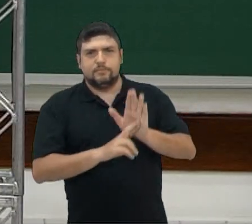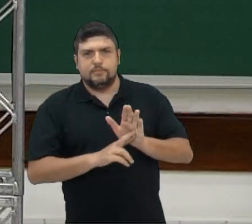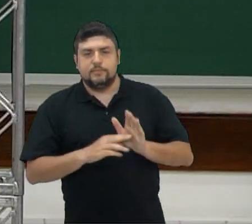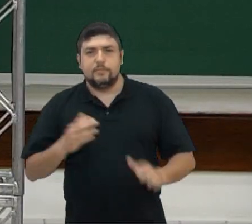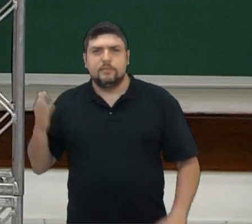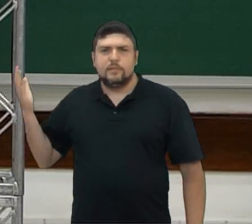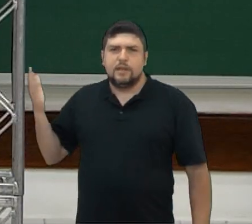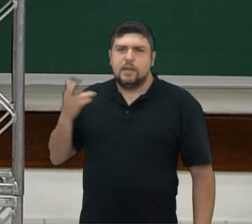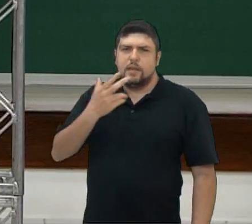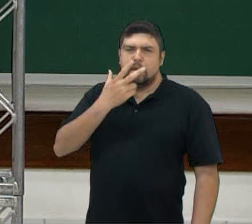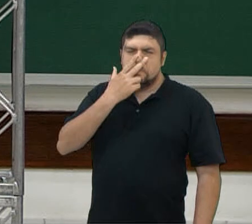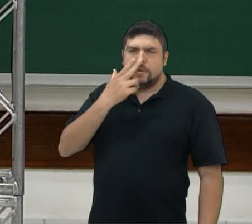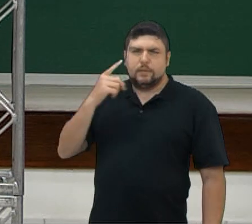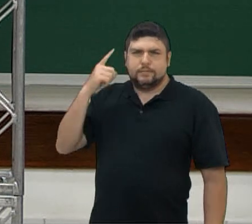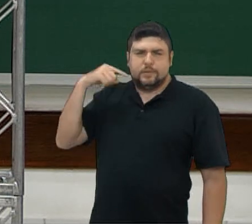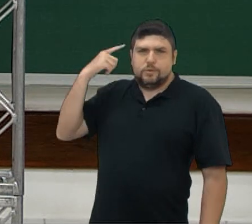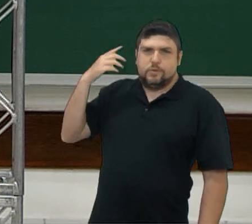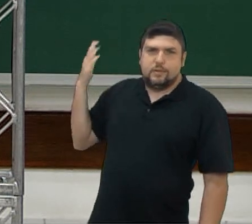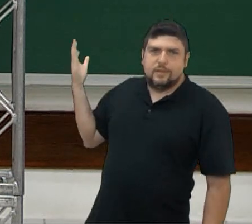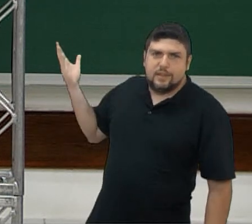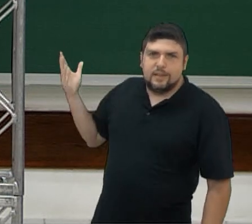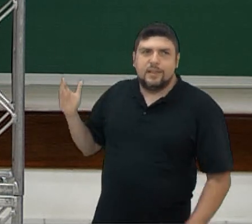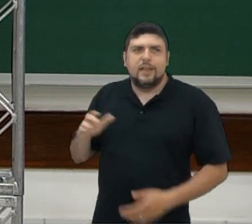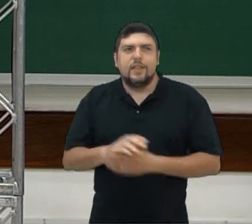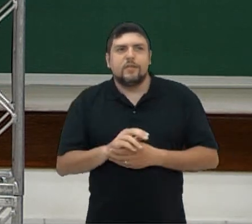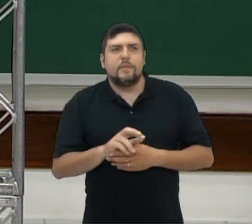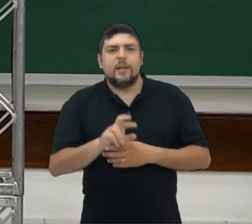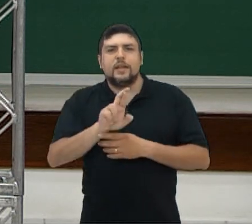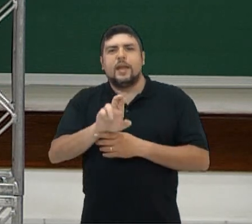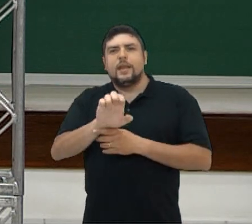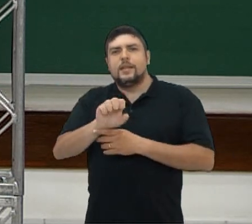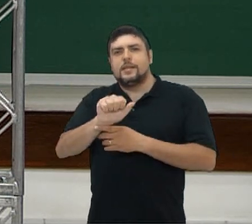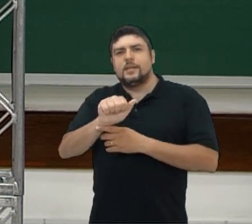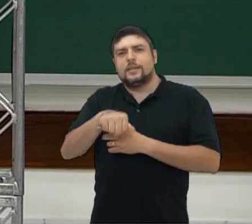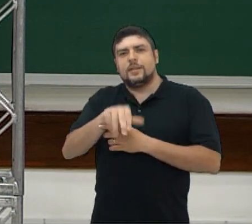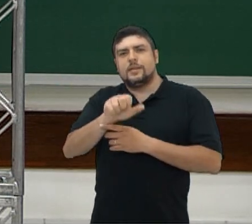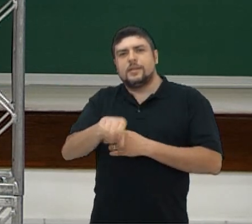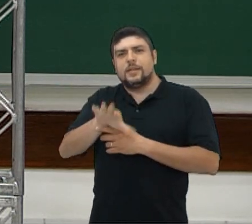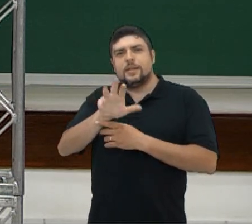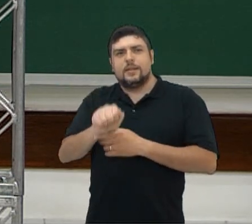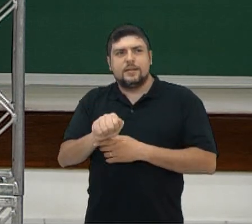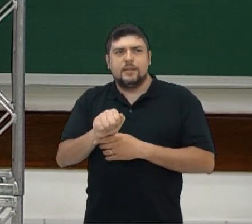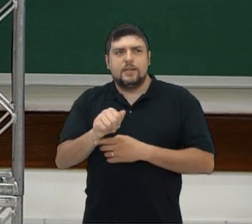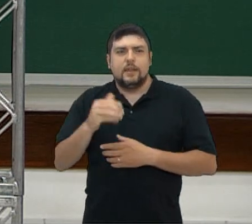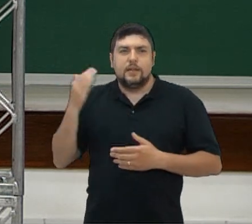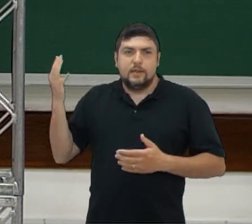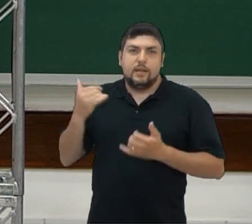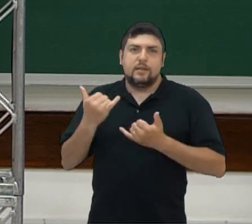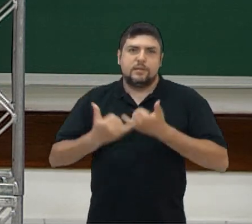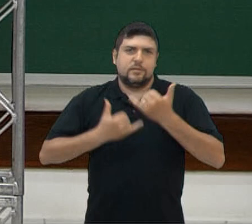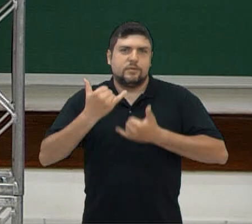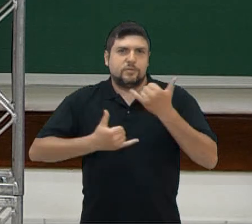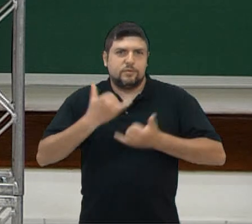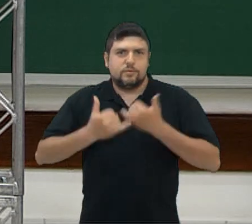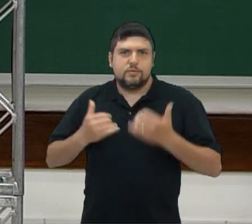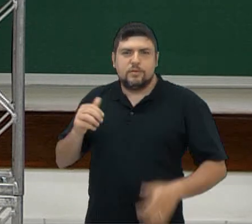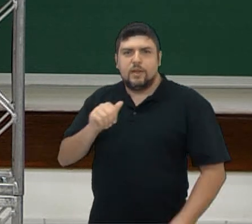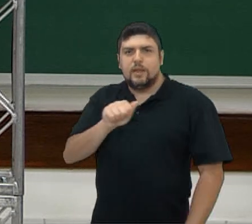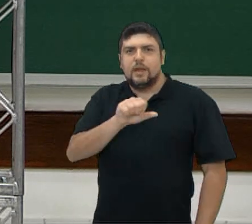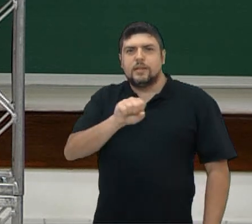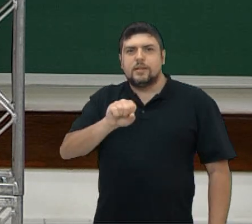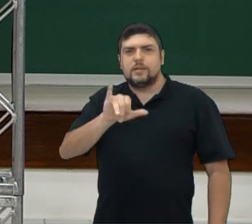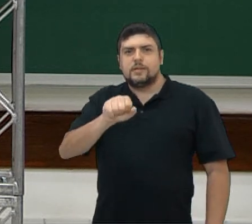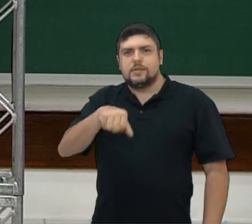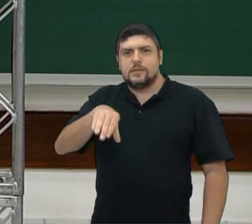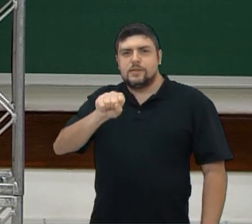aqui para vocês, que é o Assassin's Creed Renascença. Então tem o jogo, eu nunca joguei, juro, mas eu li o